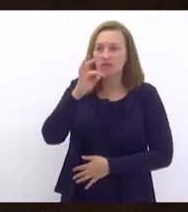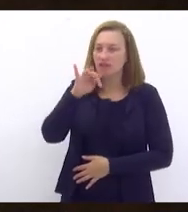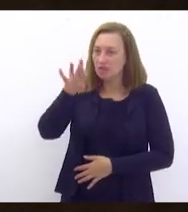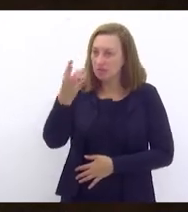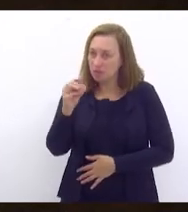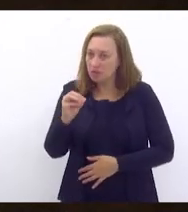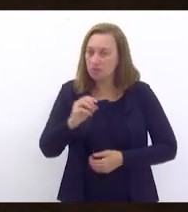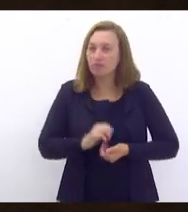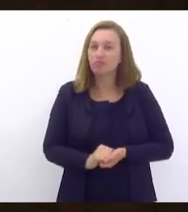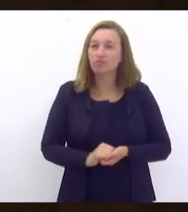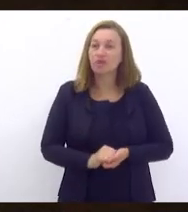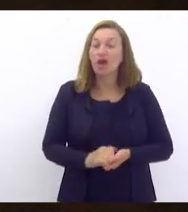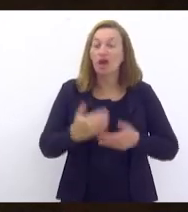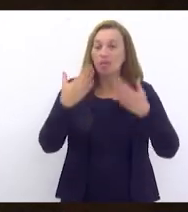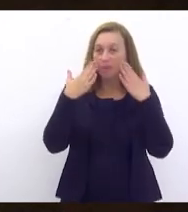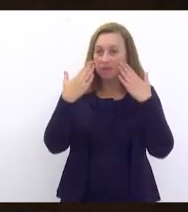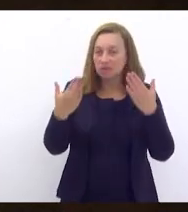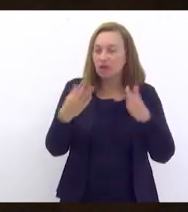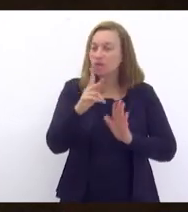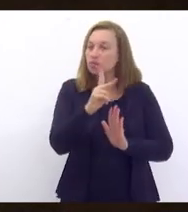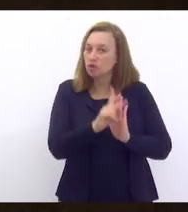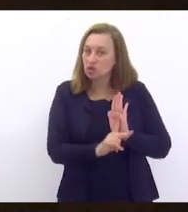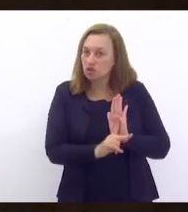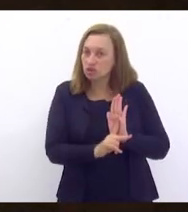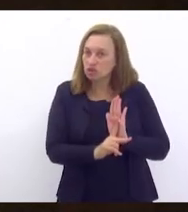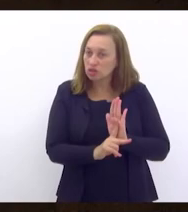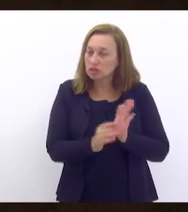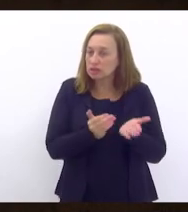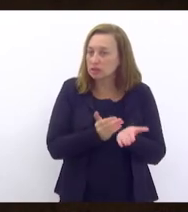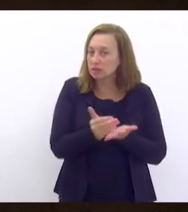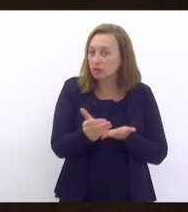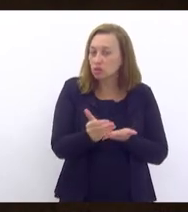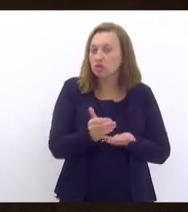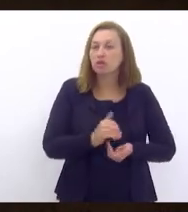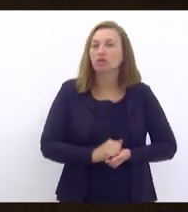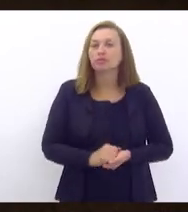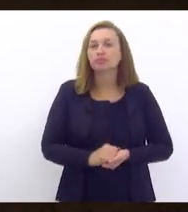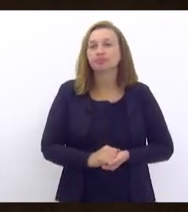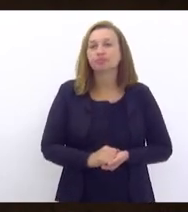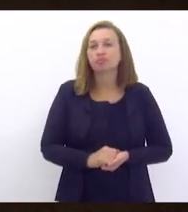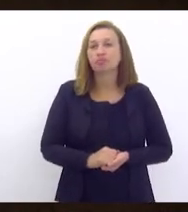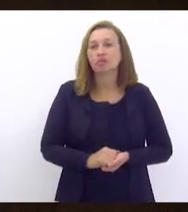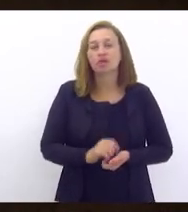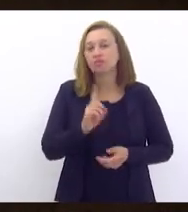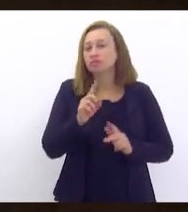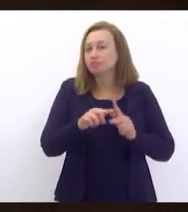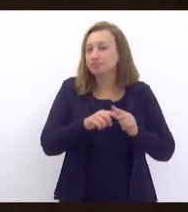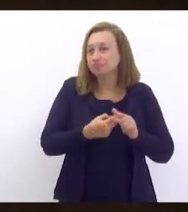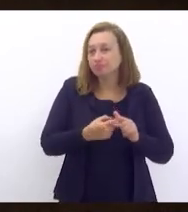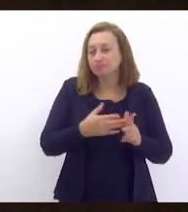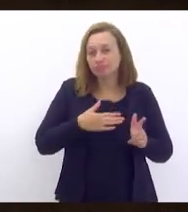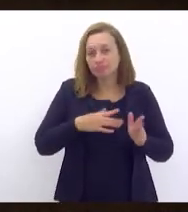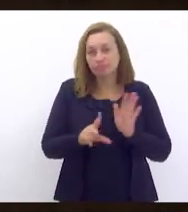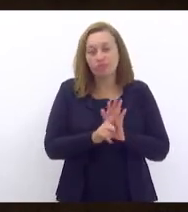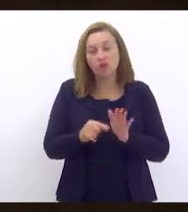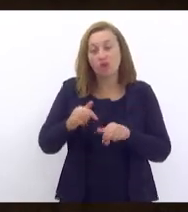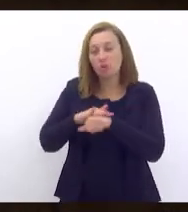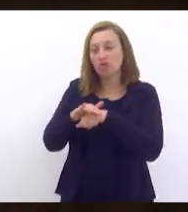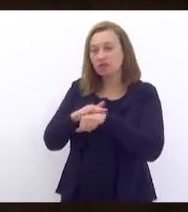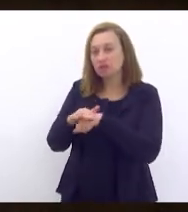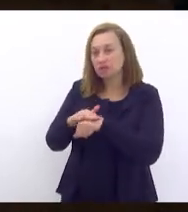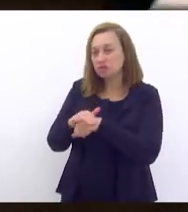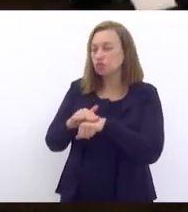Raves apresentaram um projeto, inicialmente, não modificando a minha lei. Eu conversei com